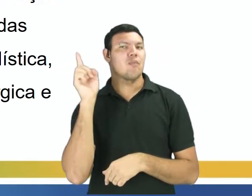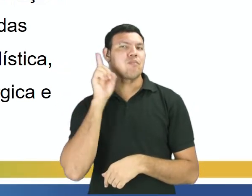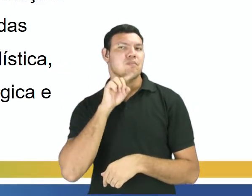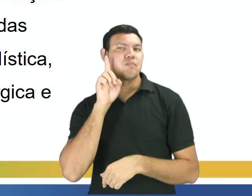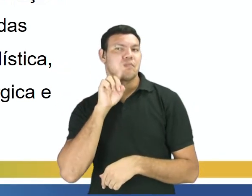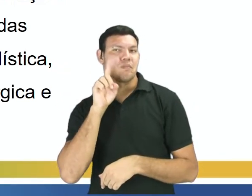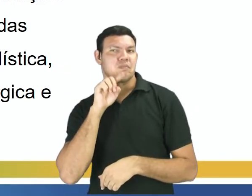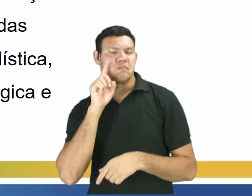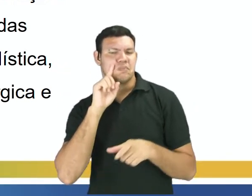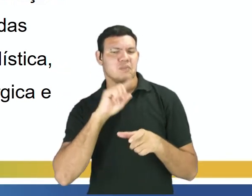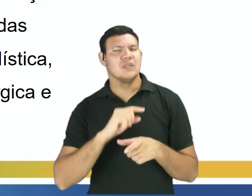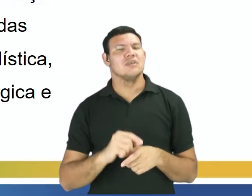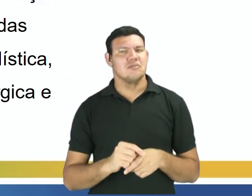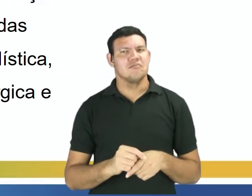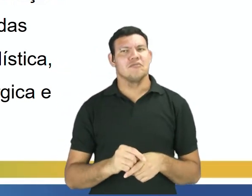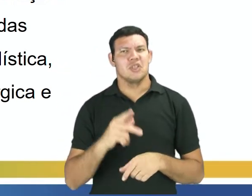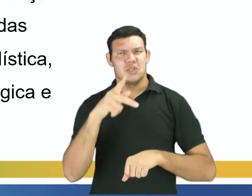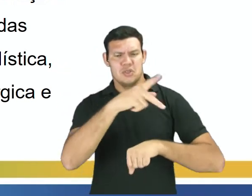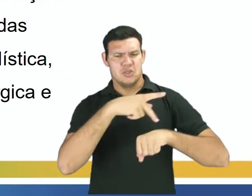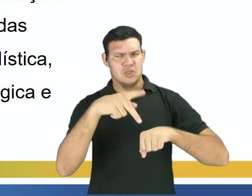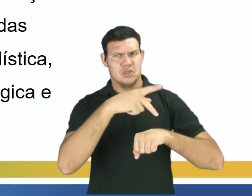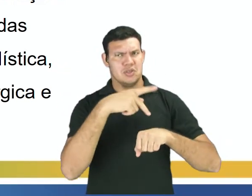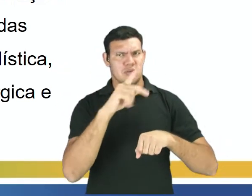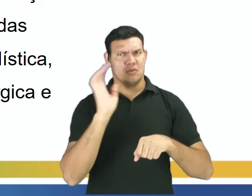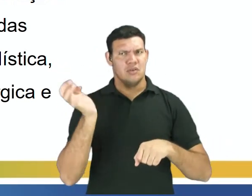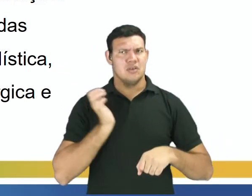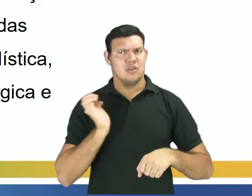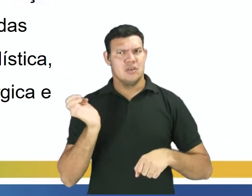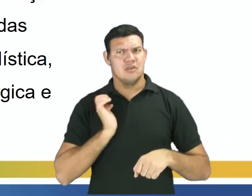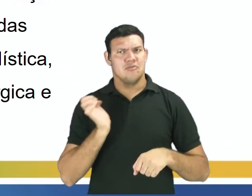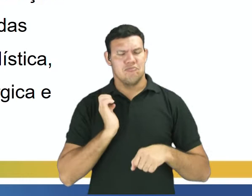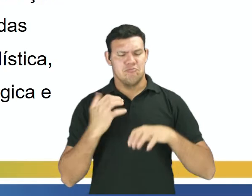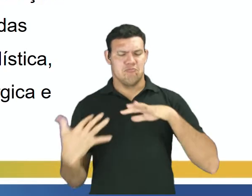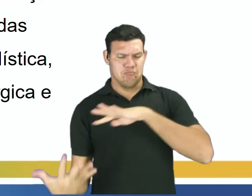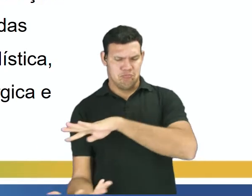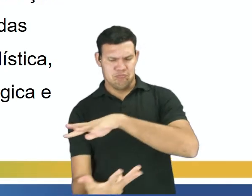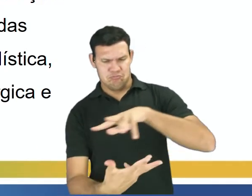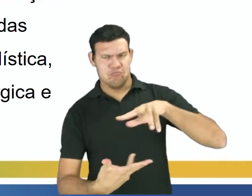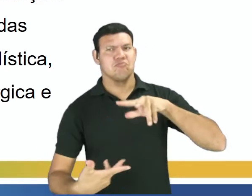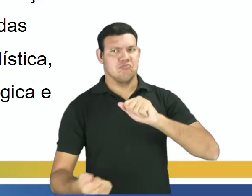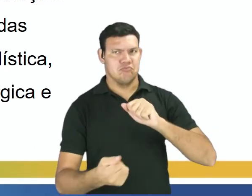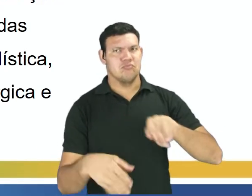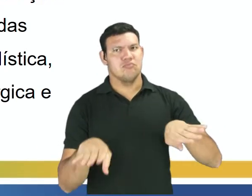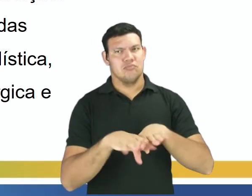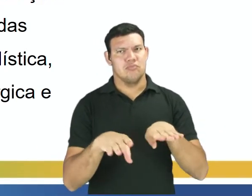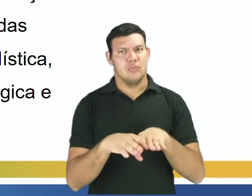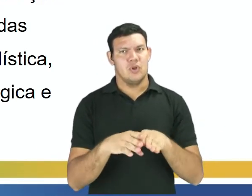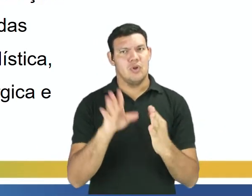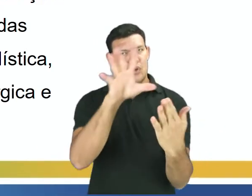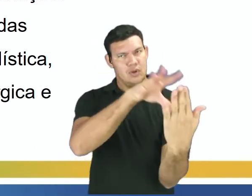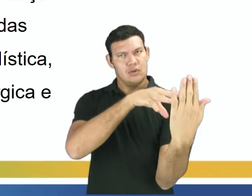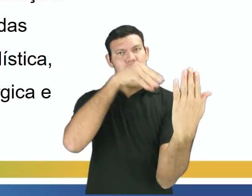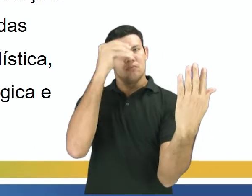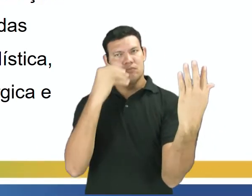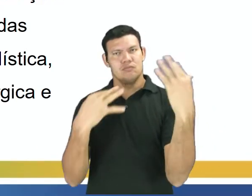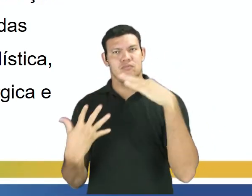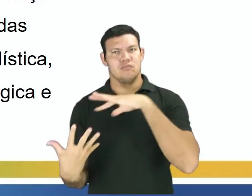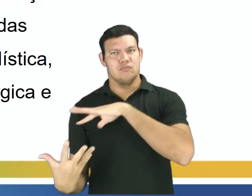passam a ser a grande potência econômica mundial e o principal modelo de industrialização. Outro